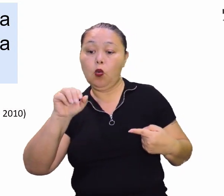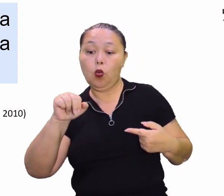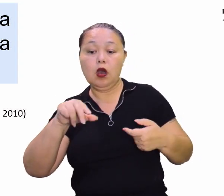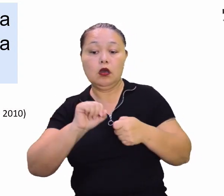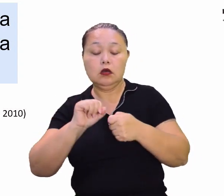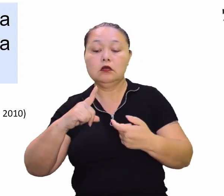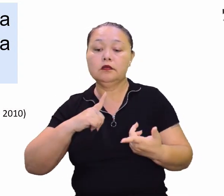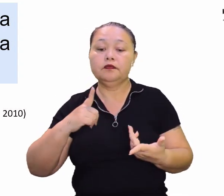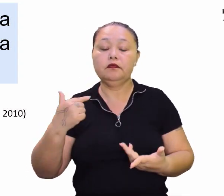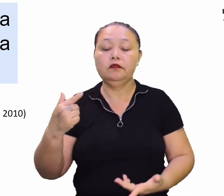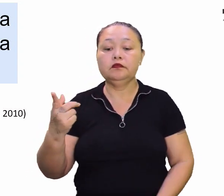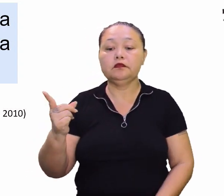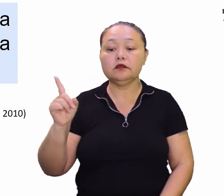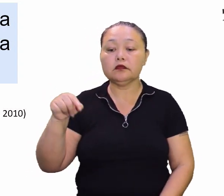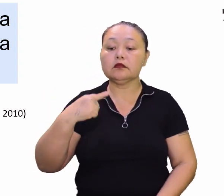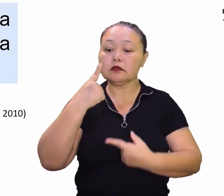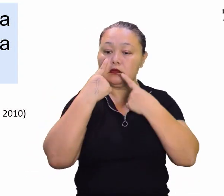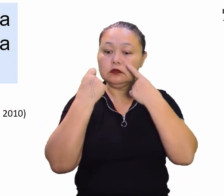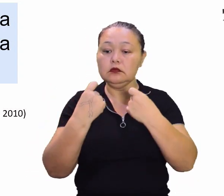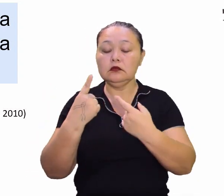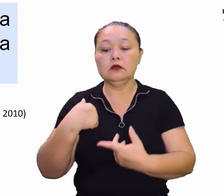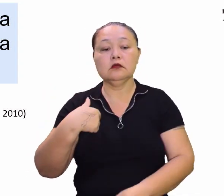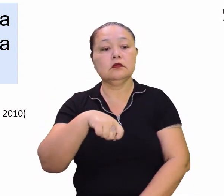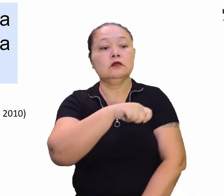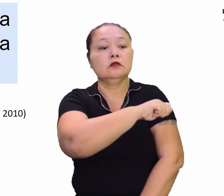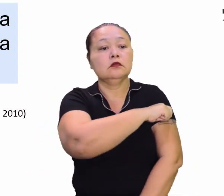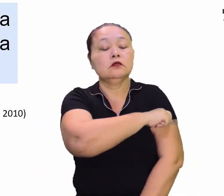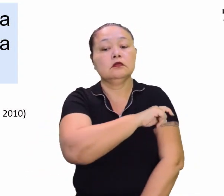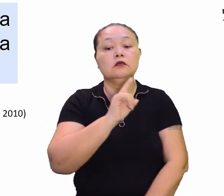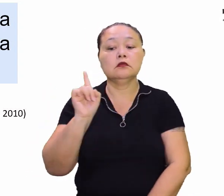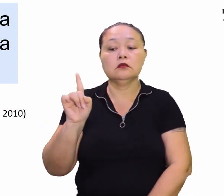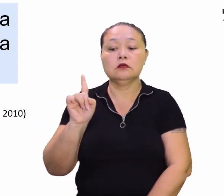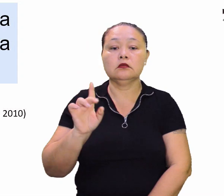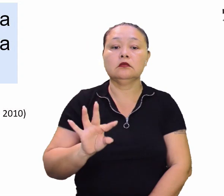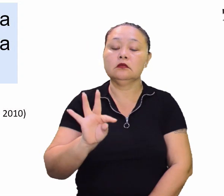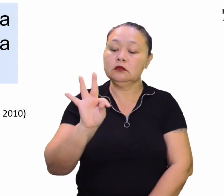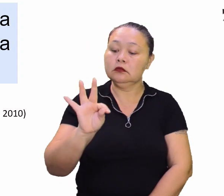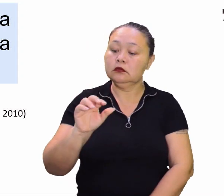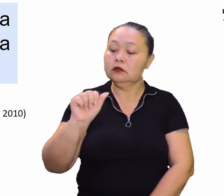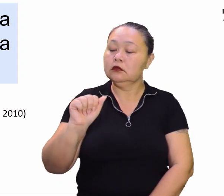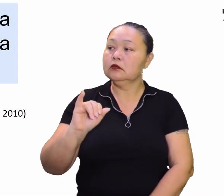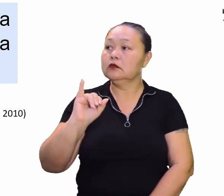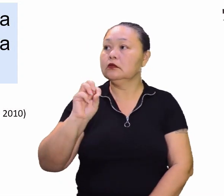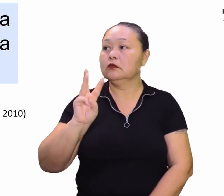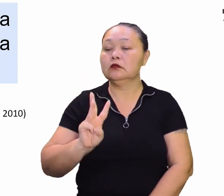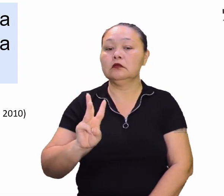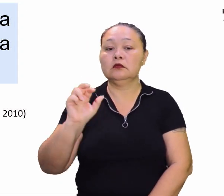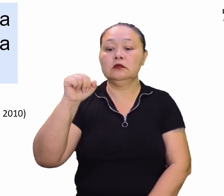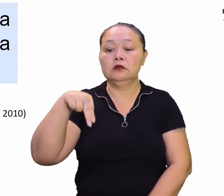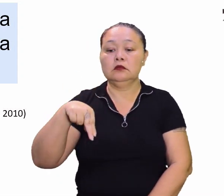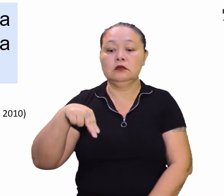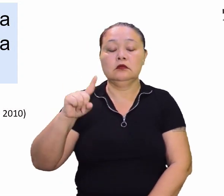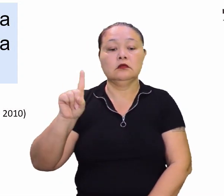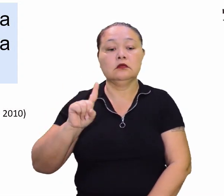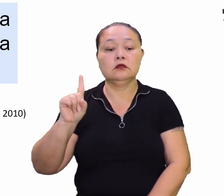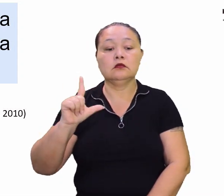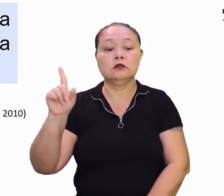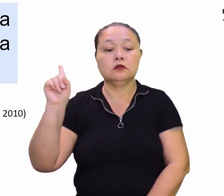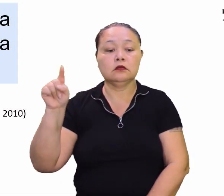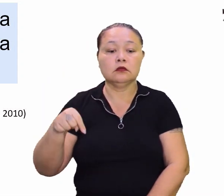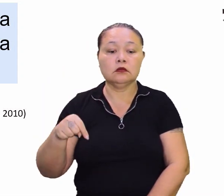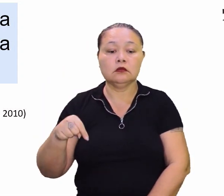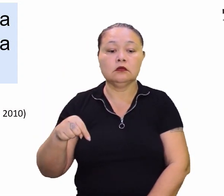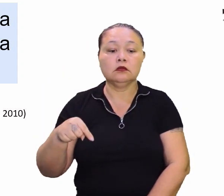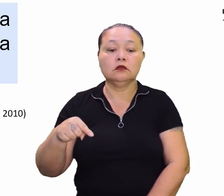Inclusive, isso é interessante o aluno saber, que Taiwan é considerada pela